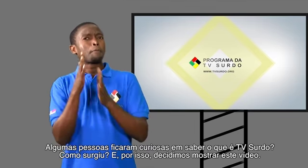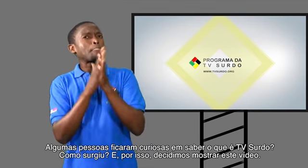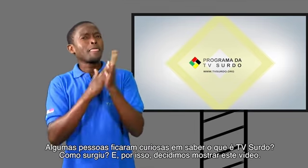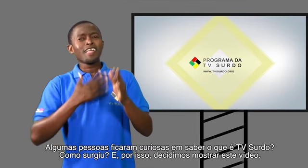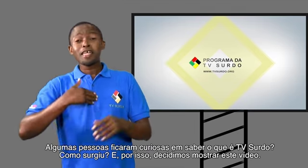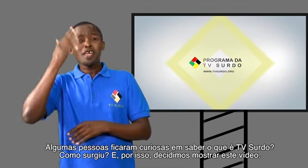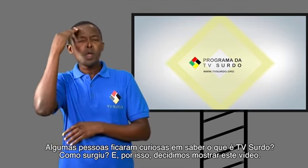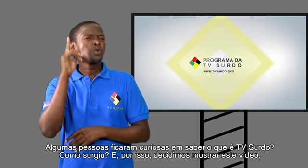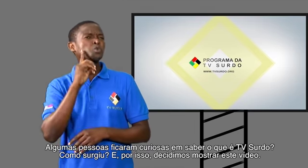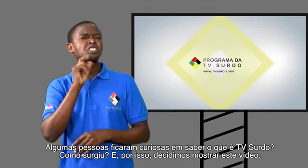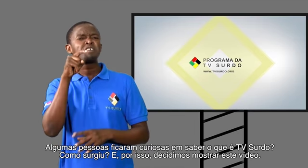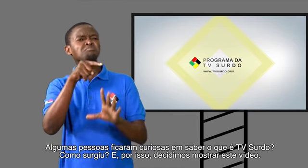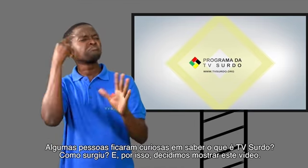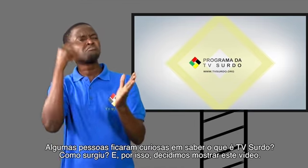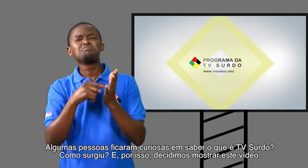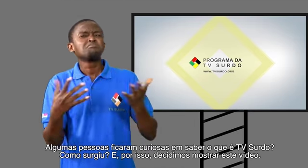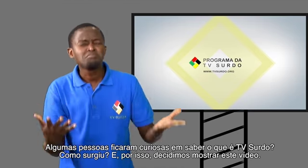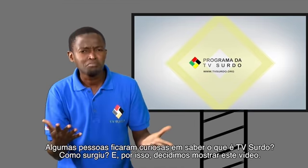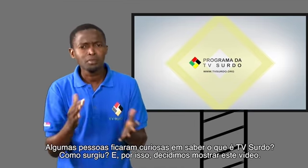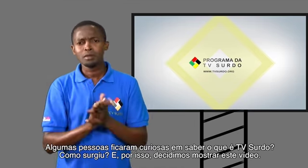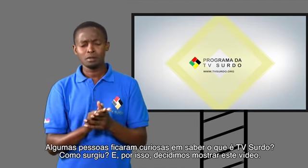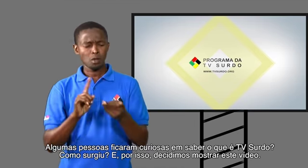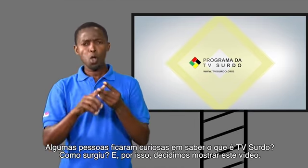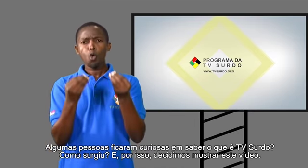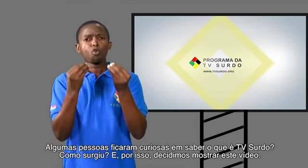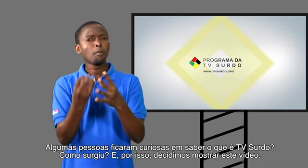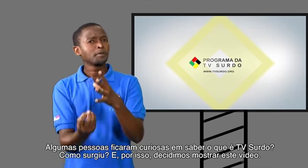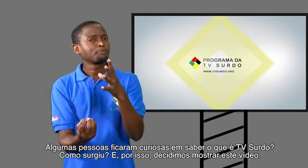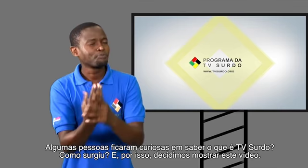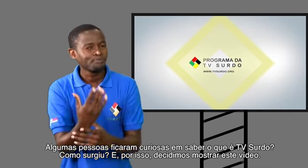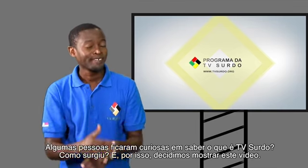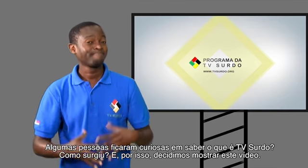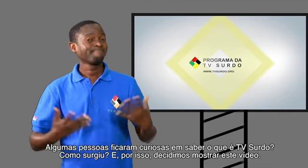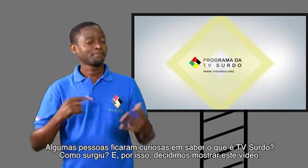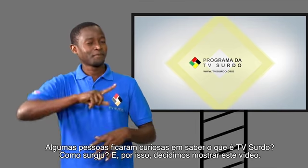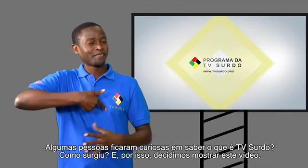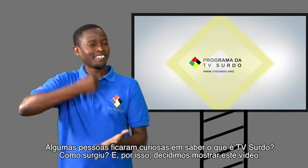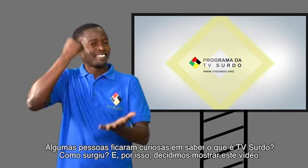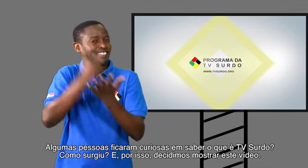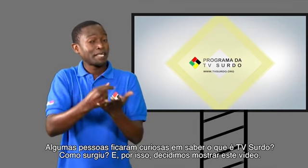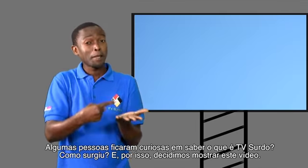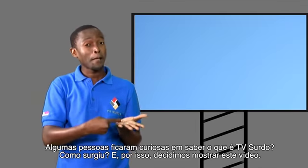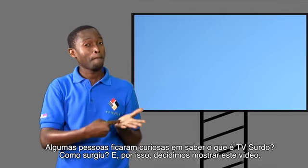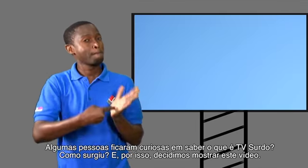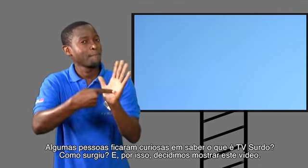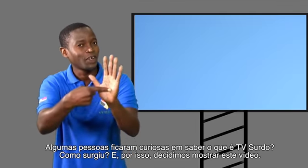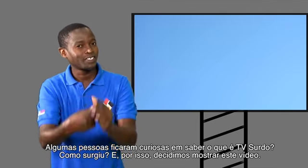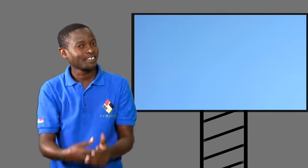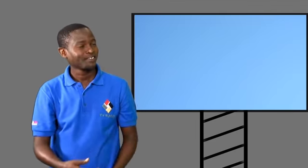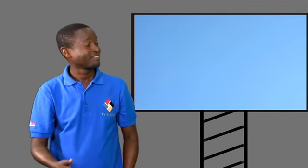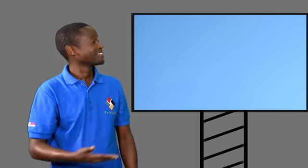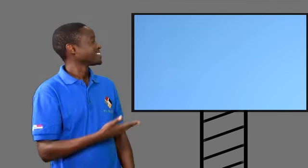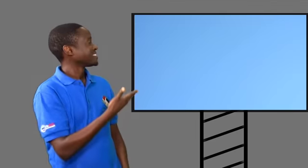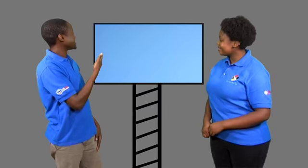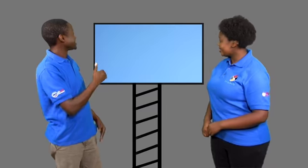Algumas pessoas ficaram curiosas em saber o que é isso de TV surdo, como surgiu e por isso decidimos mostrar este vídeo.